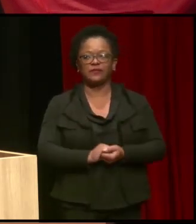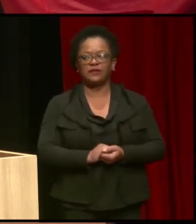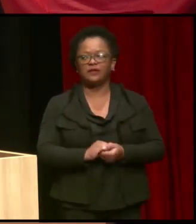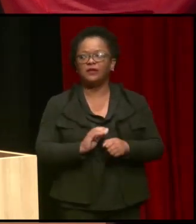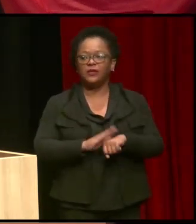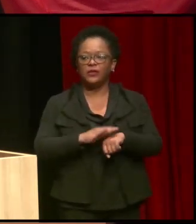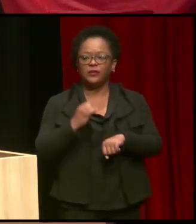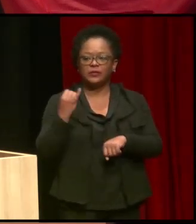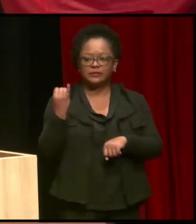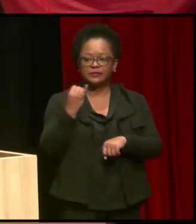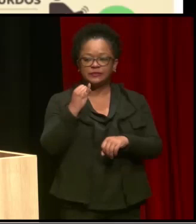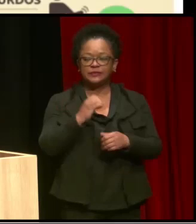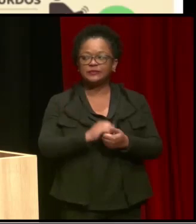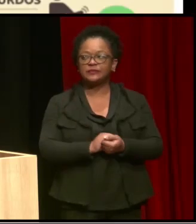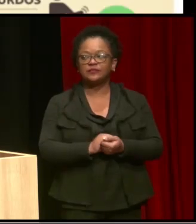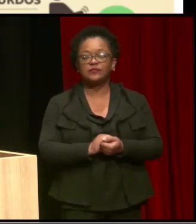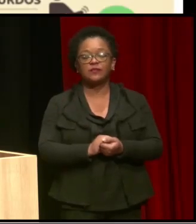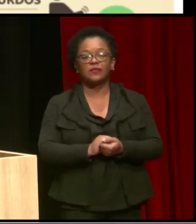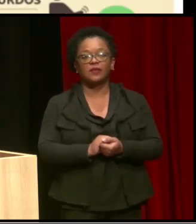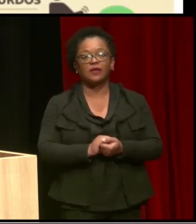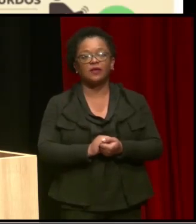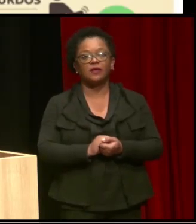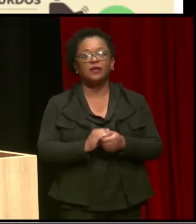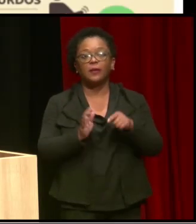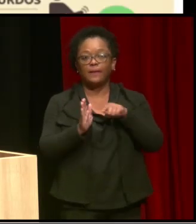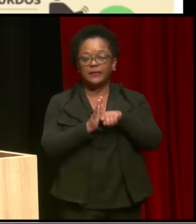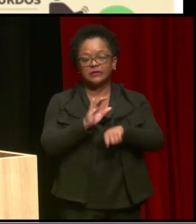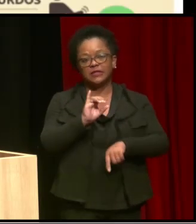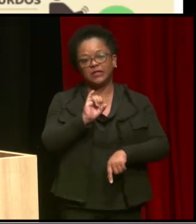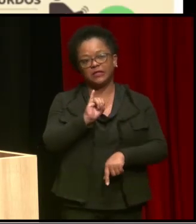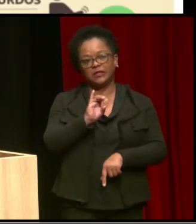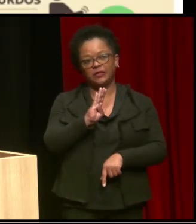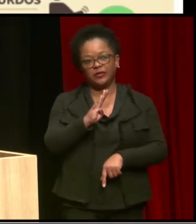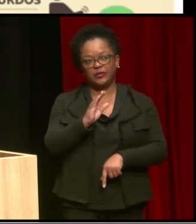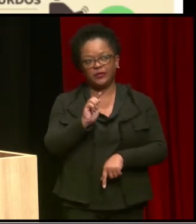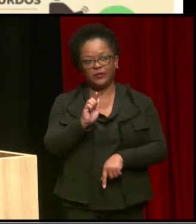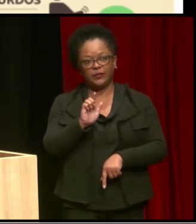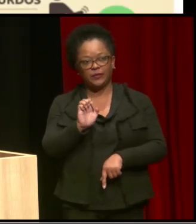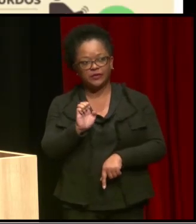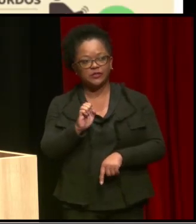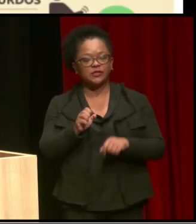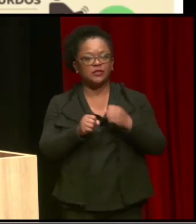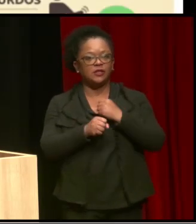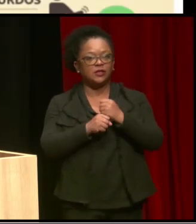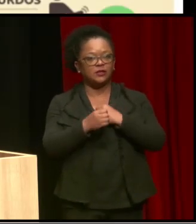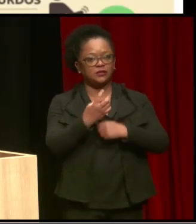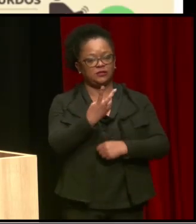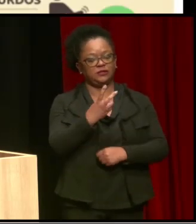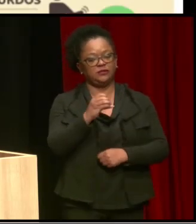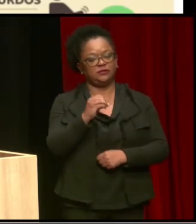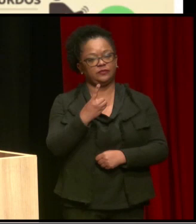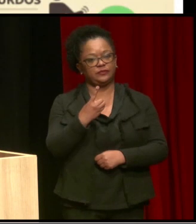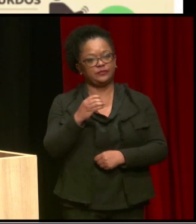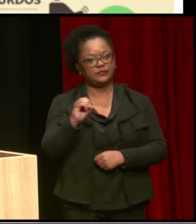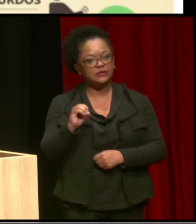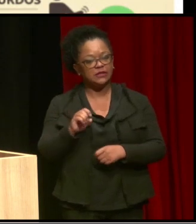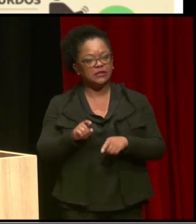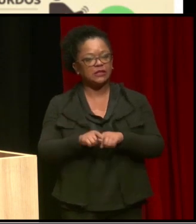ó. De acordo com o censo de 2010, exatamente o número está ali, ó. 46 milhões de brasileiros, cerca